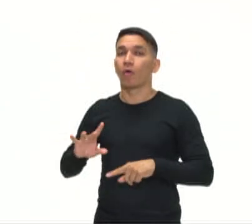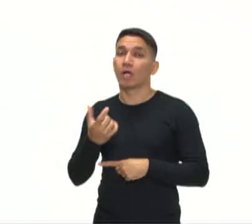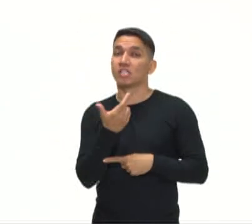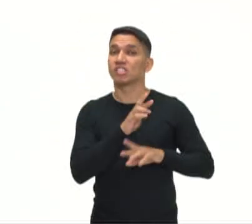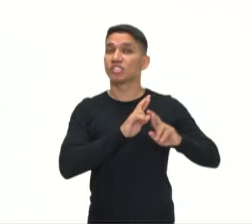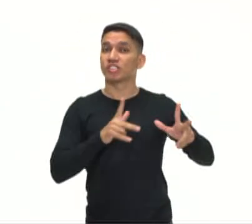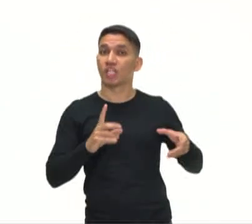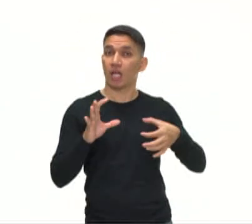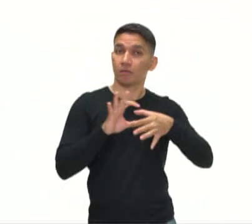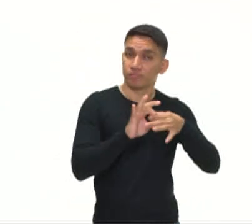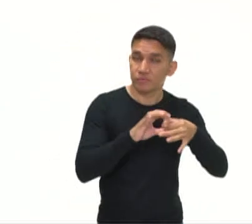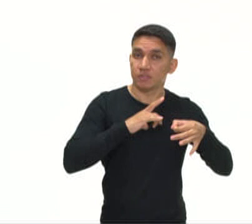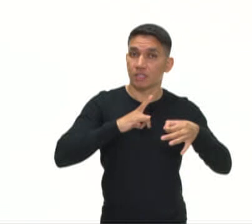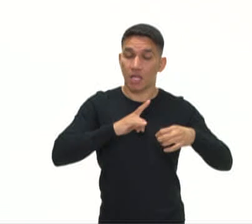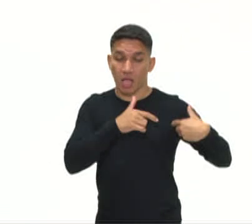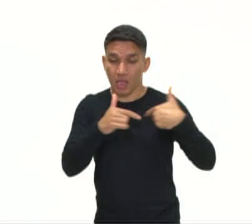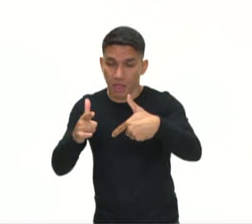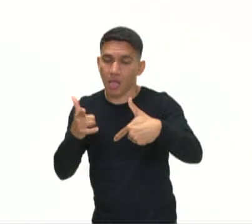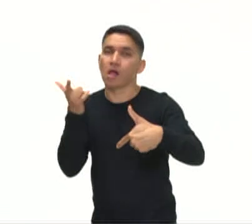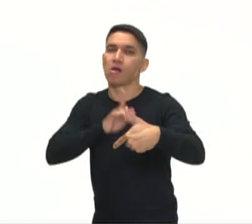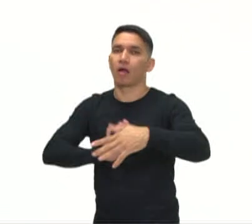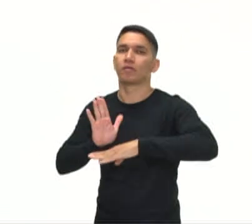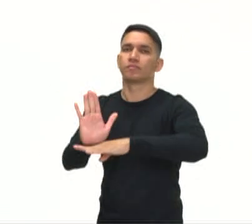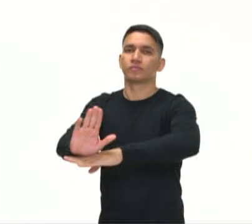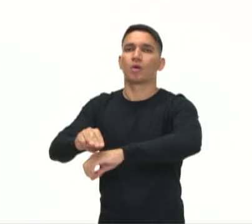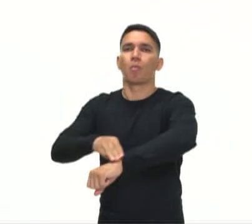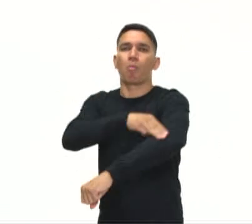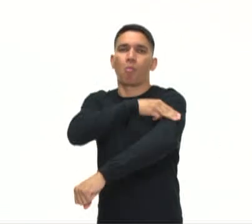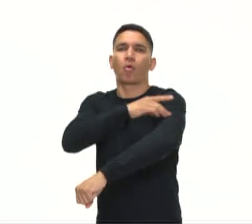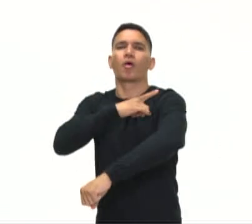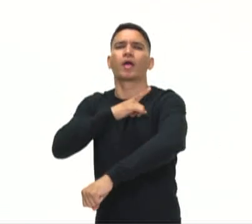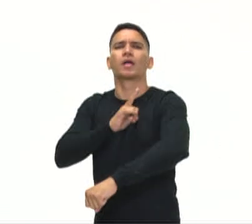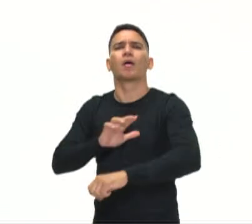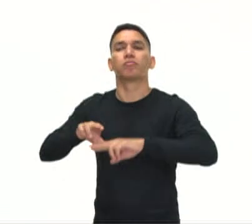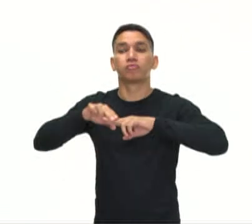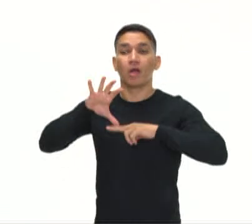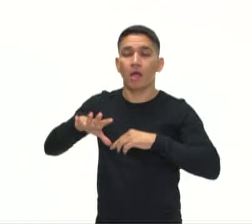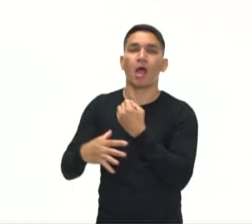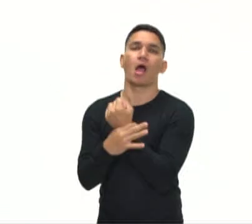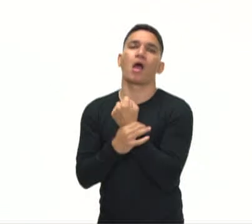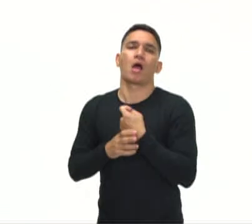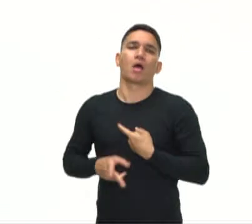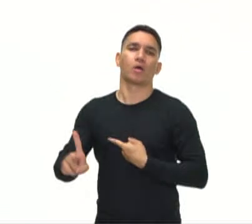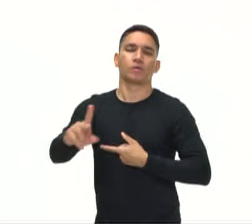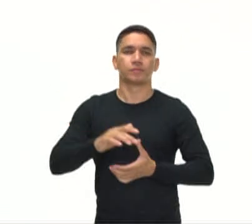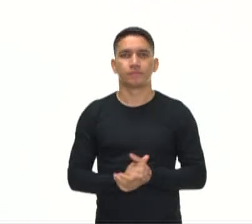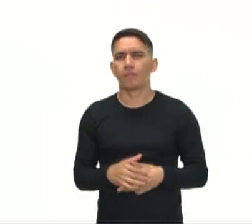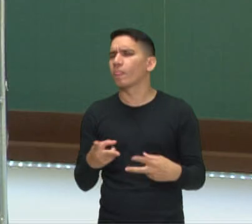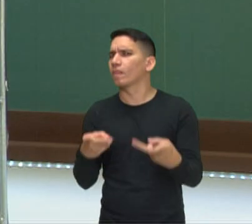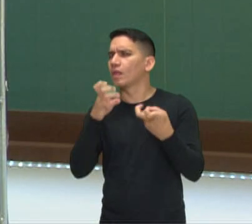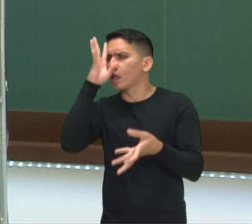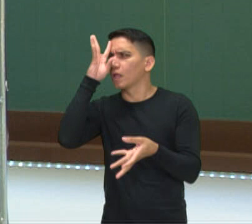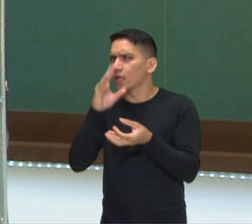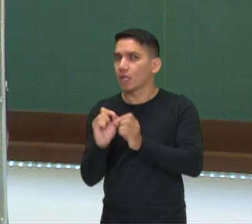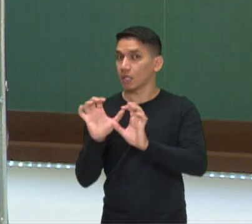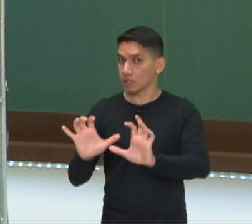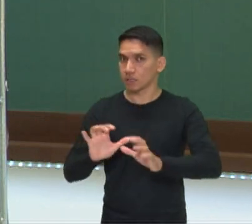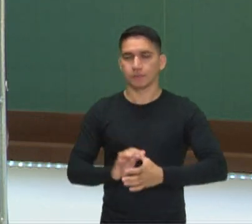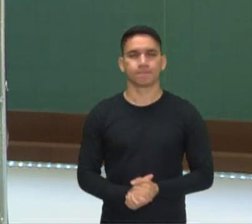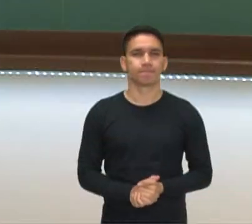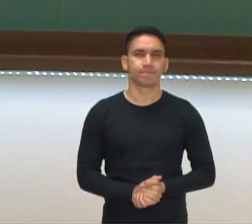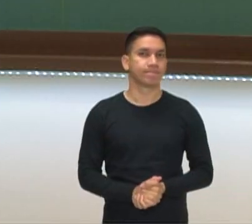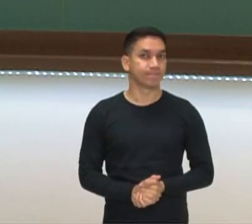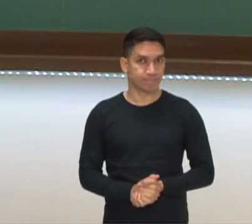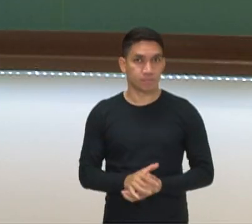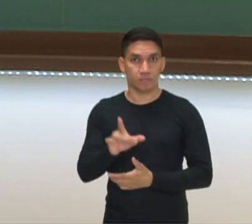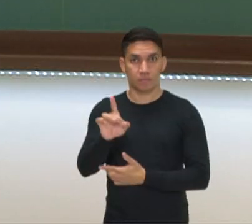a solidariedade e, por consequência, a moral, e isso garante a sua continuidade. Então, vamos tentar entender isso.